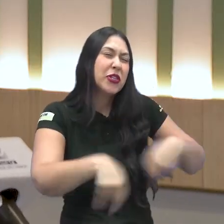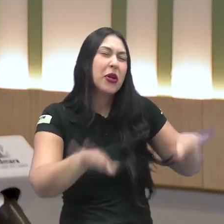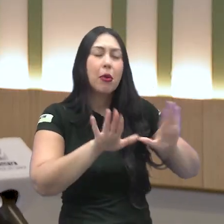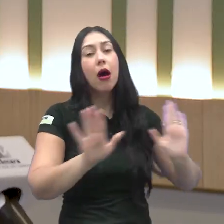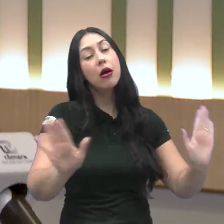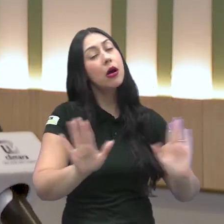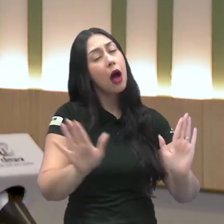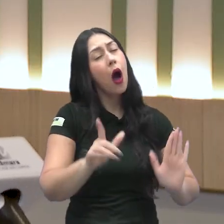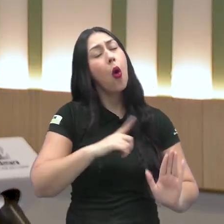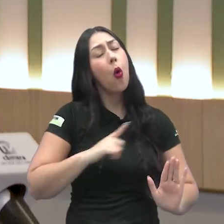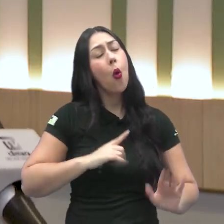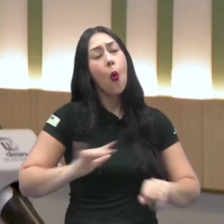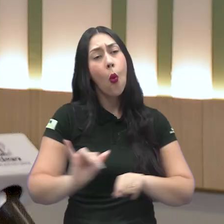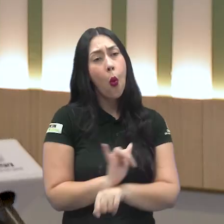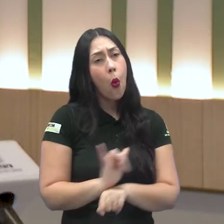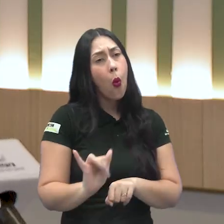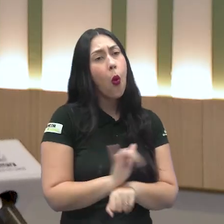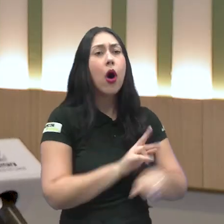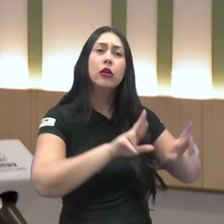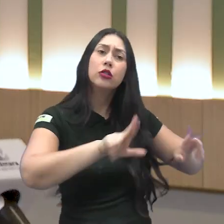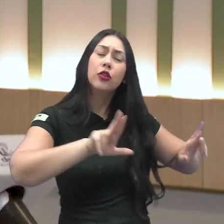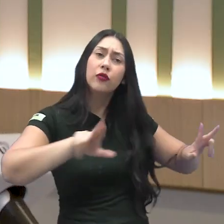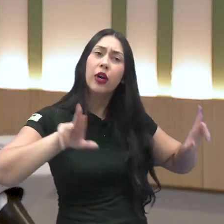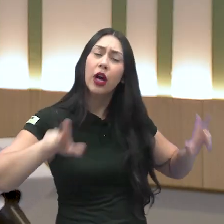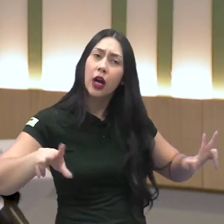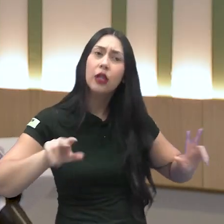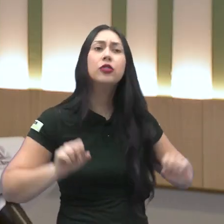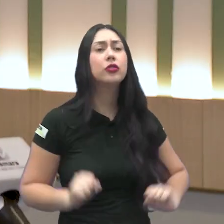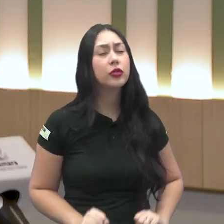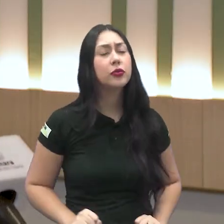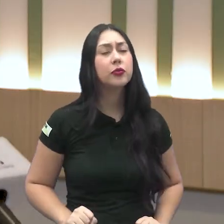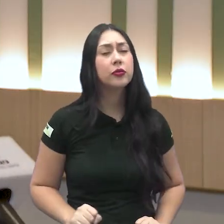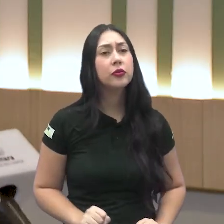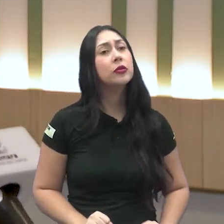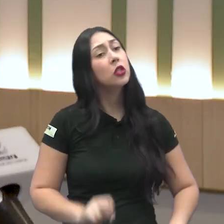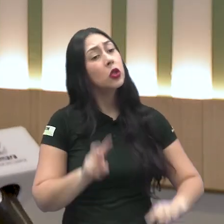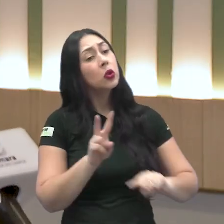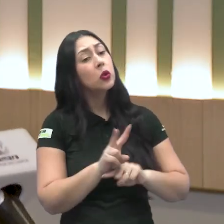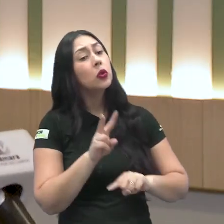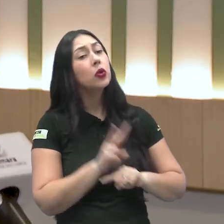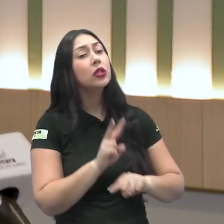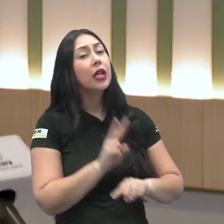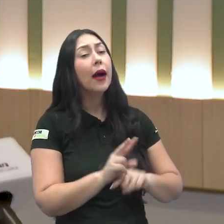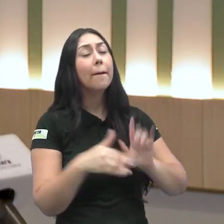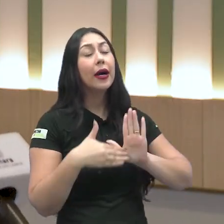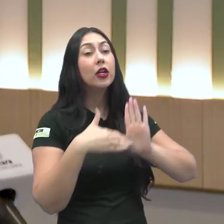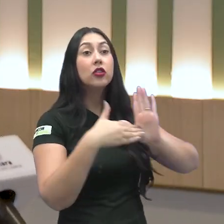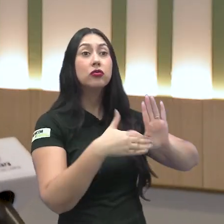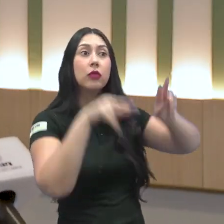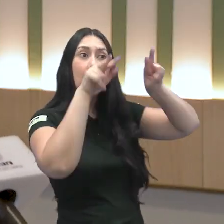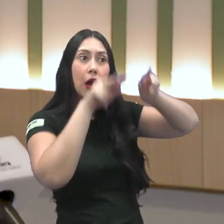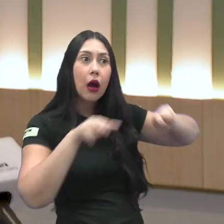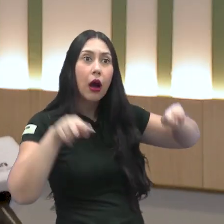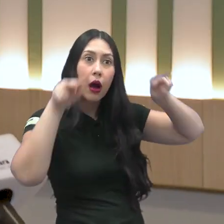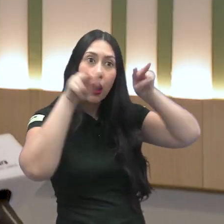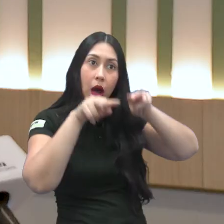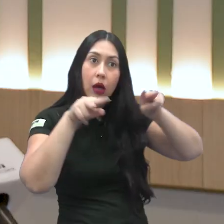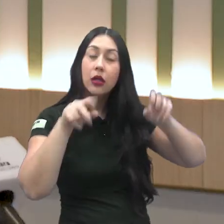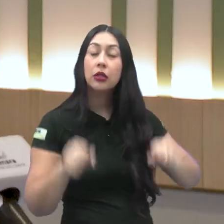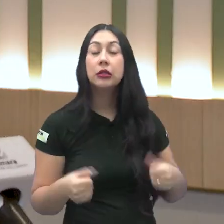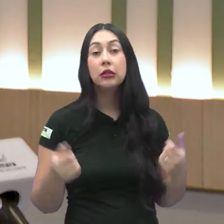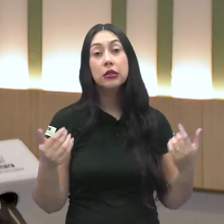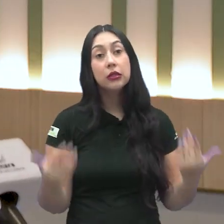que eu vou levar no oftalmologista? E não é bem assim, a gente tem várias formas de avaliar a acuidade visual da criança. A acuidade é quanto ela